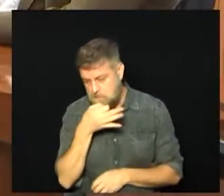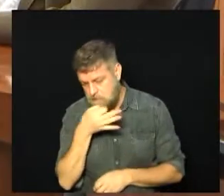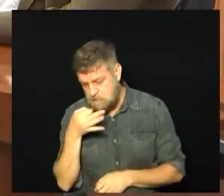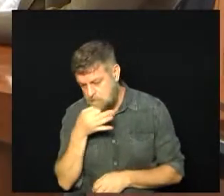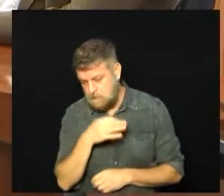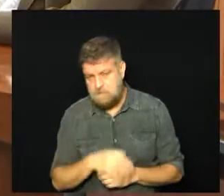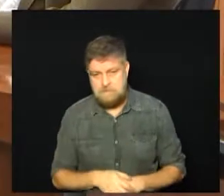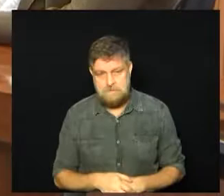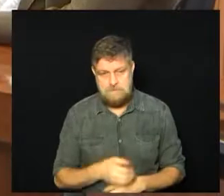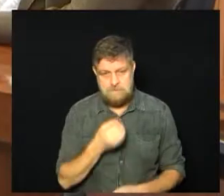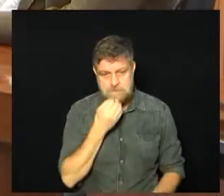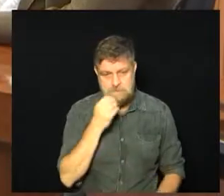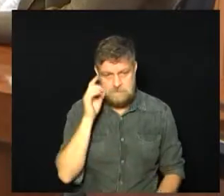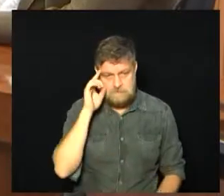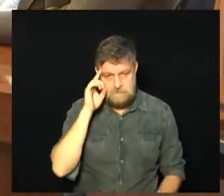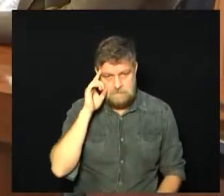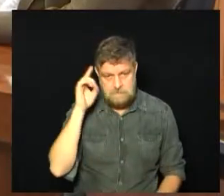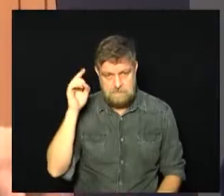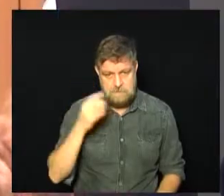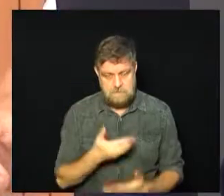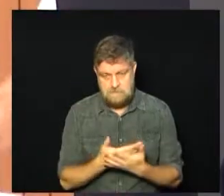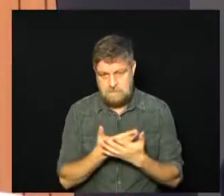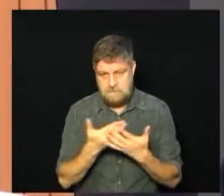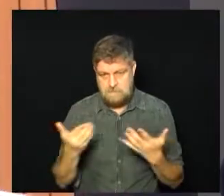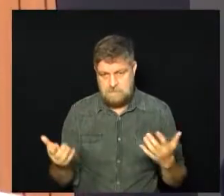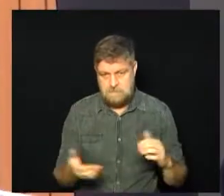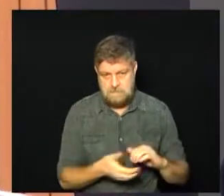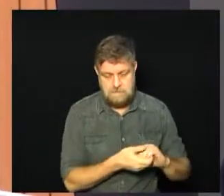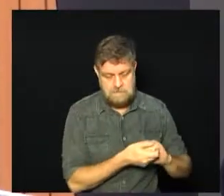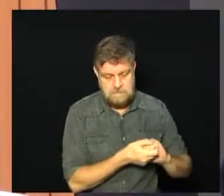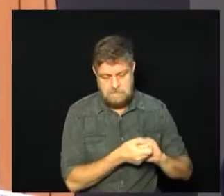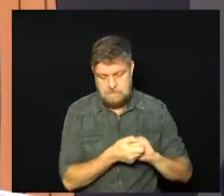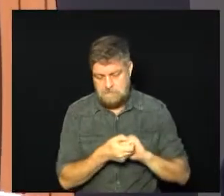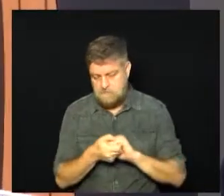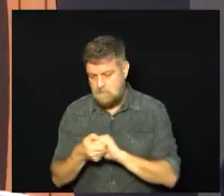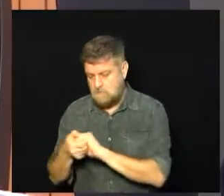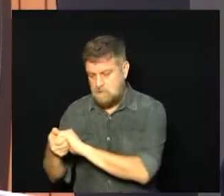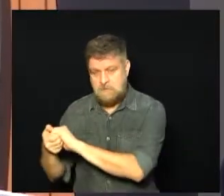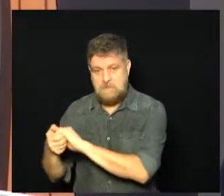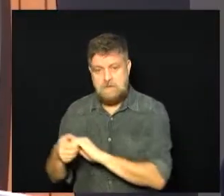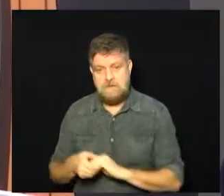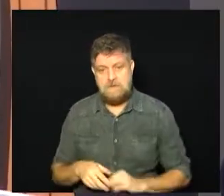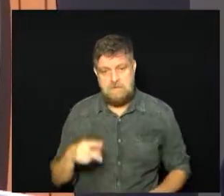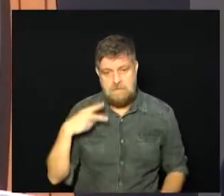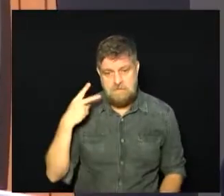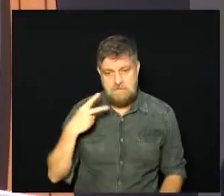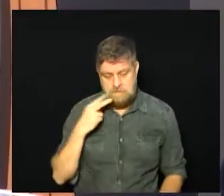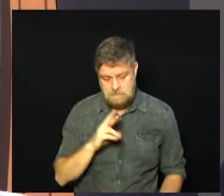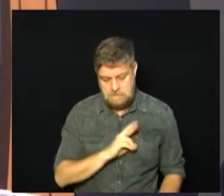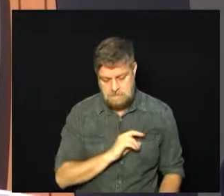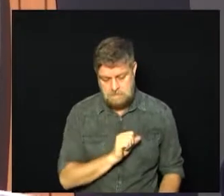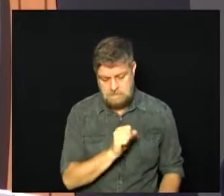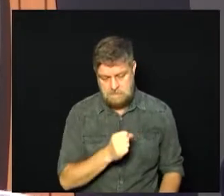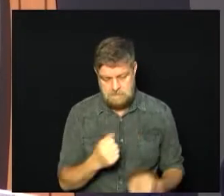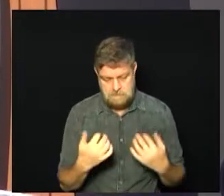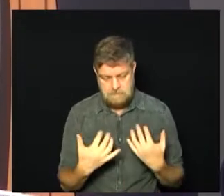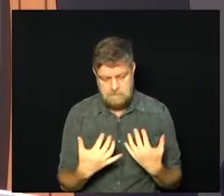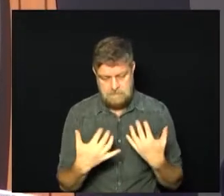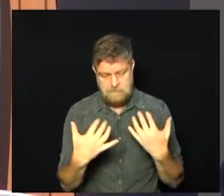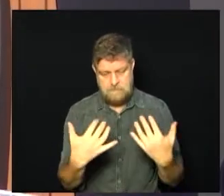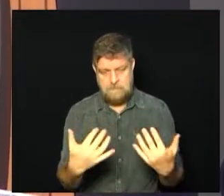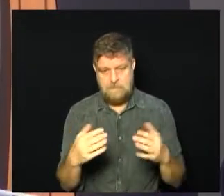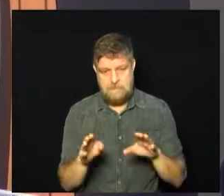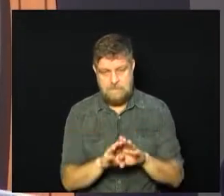Bom dia, senhores. Cumprimento a mesa em nome do vereador Rossini. Cumprimento a todos que estão aqui presentes e